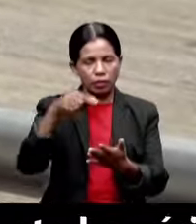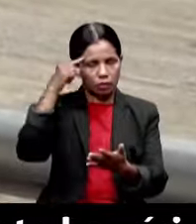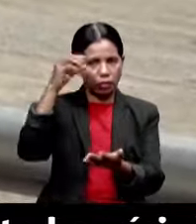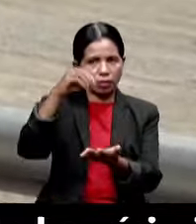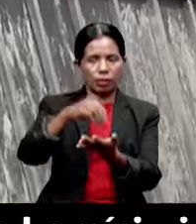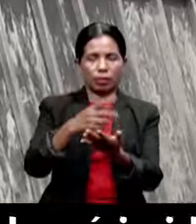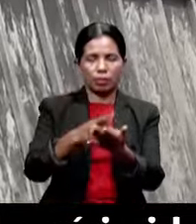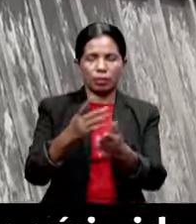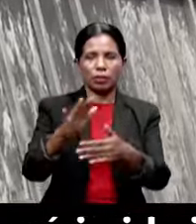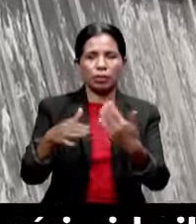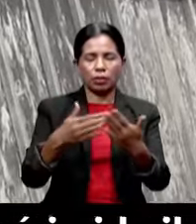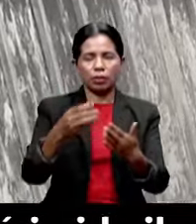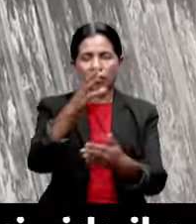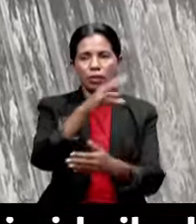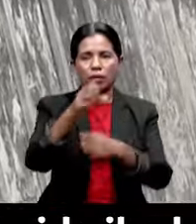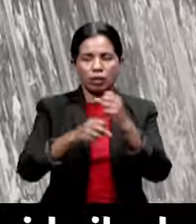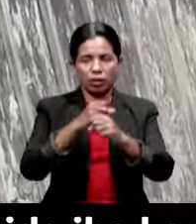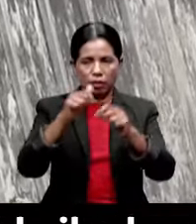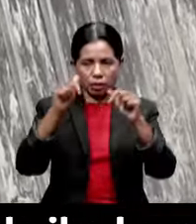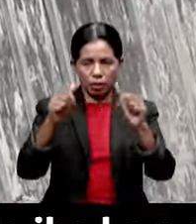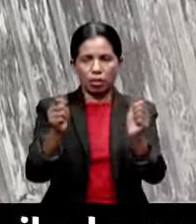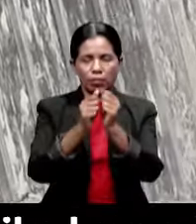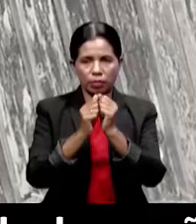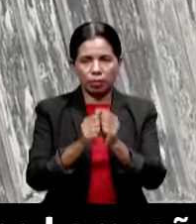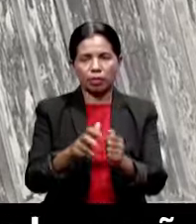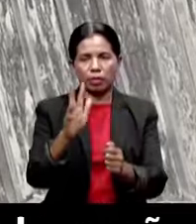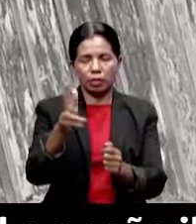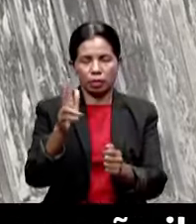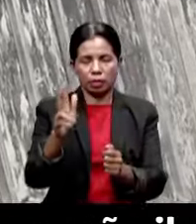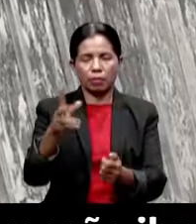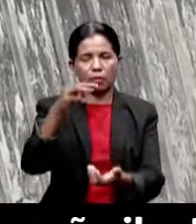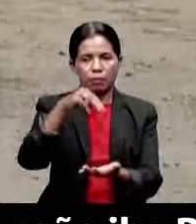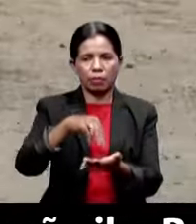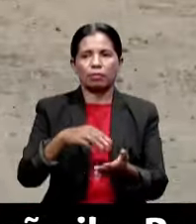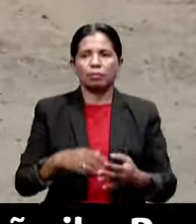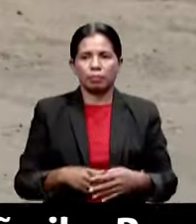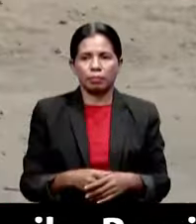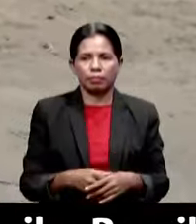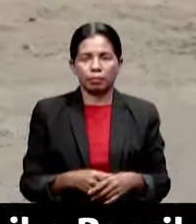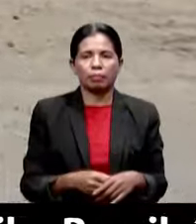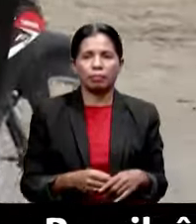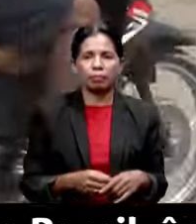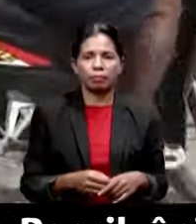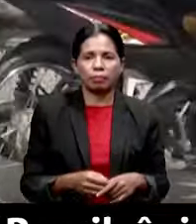para projeto Sira e Arai Laran tinangidane hamutuk tokon tolunuluresin. Emerenciana Martins, Marito da Costa, GMN.